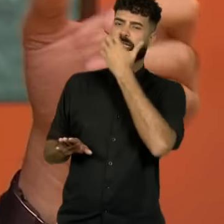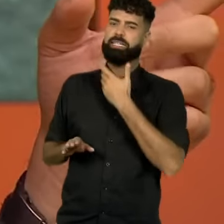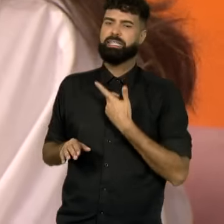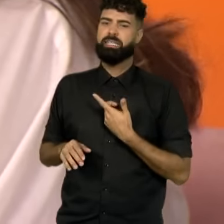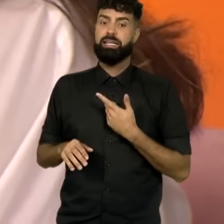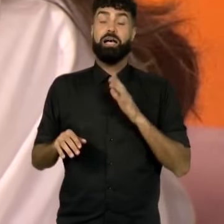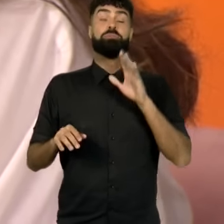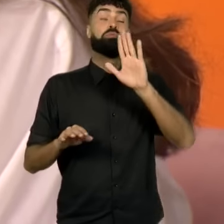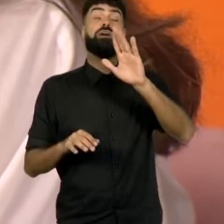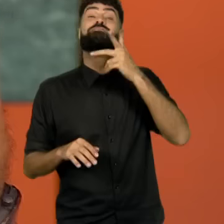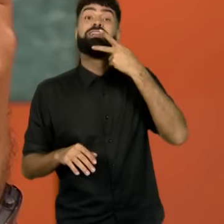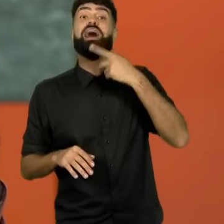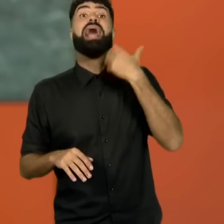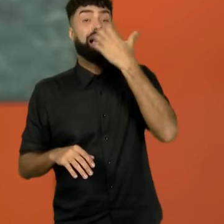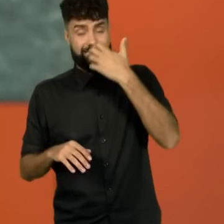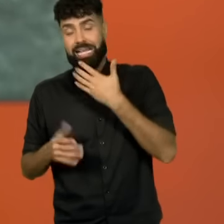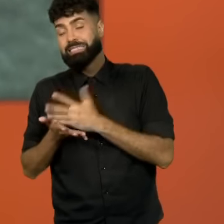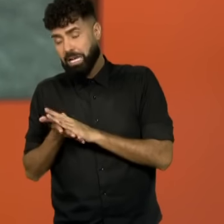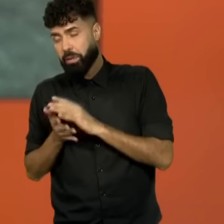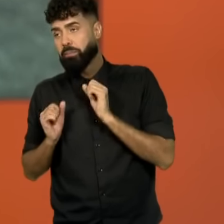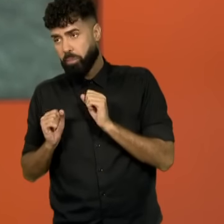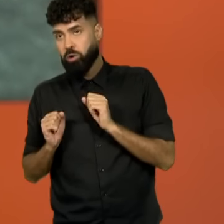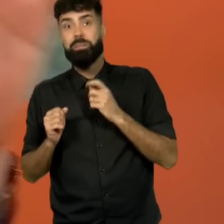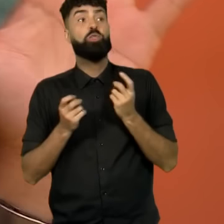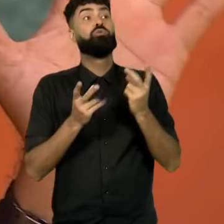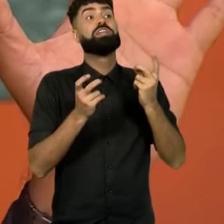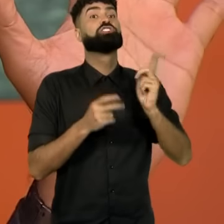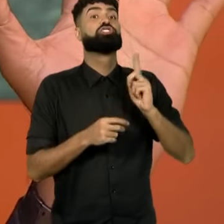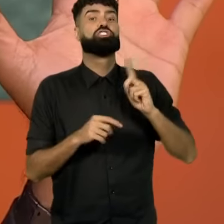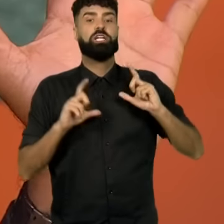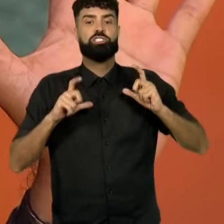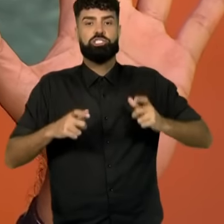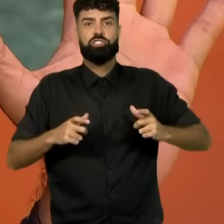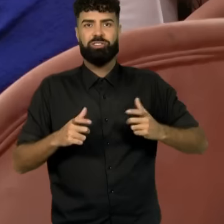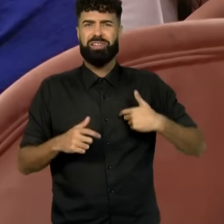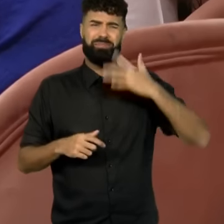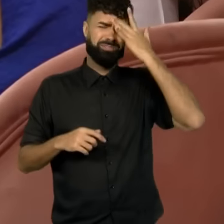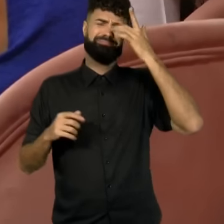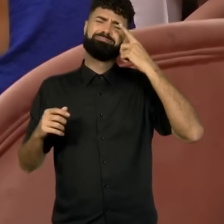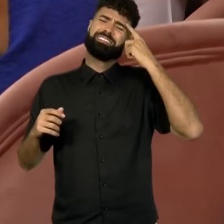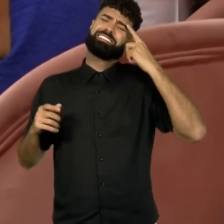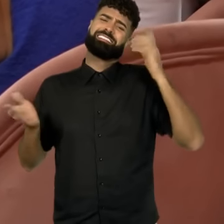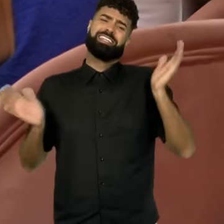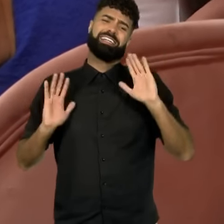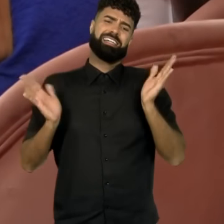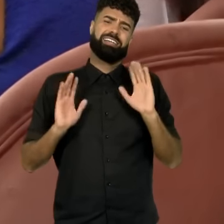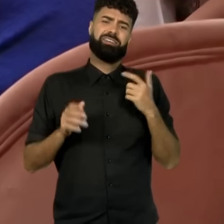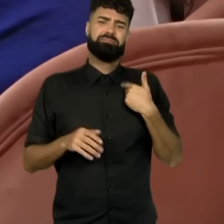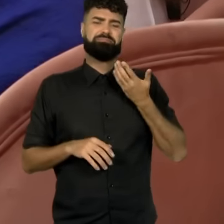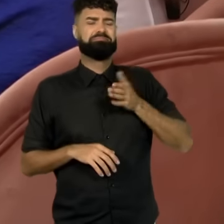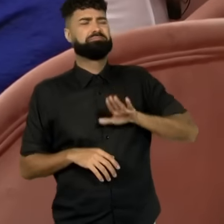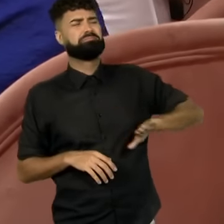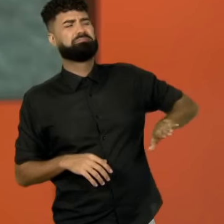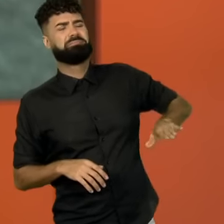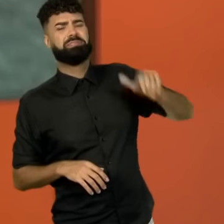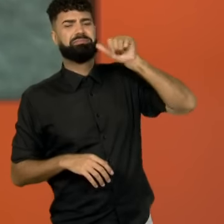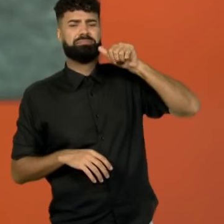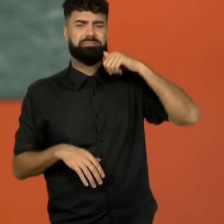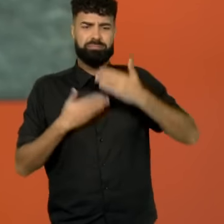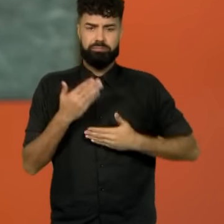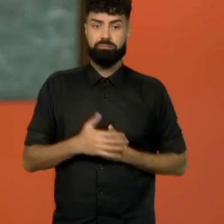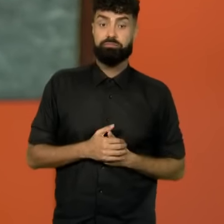vendia disco. Não vendia disco. Cantar samba, então, era impensável. É marginalizado. Né? Totalmente marginalizado.